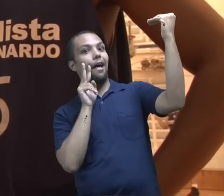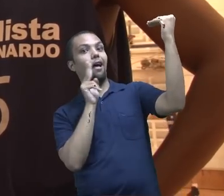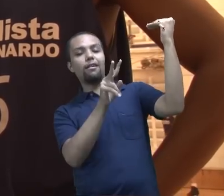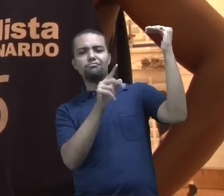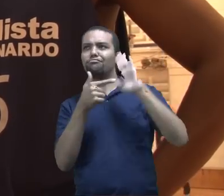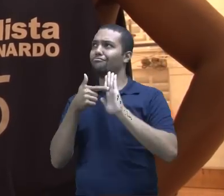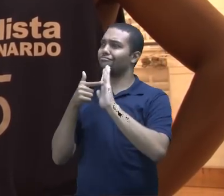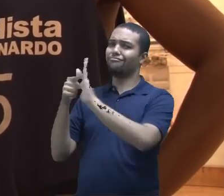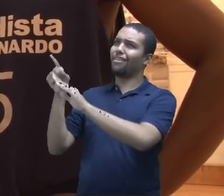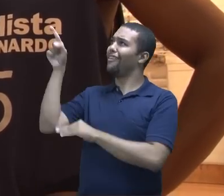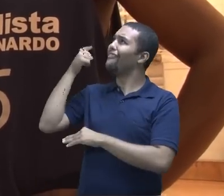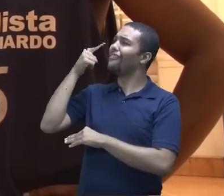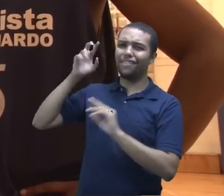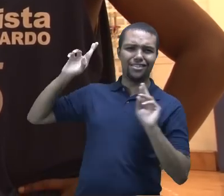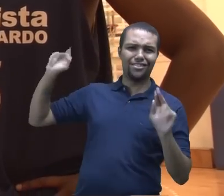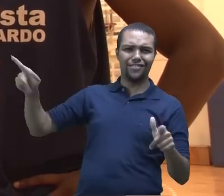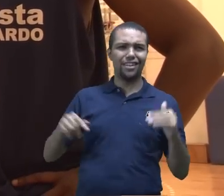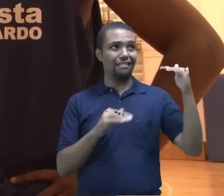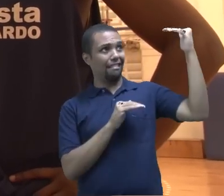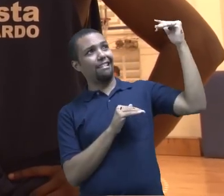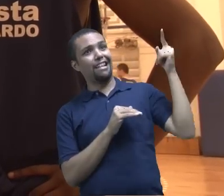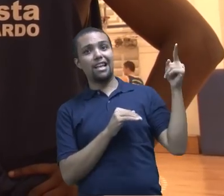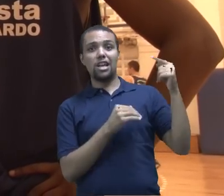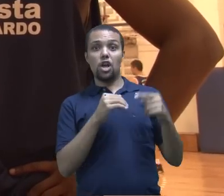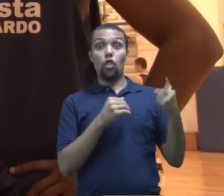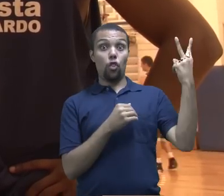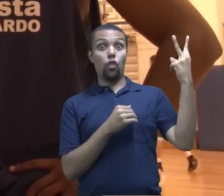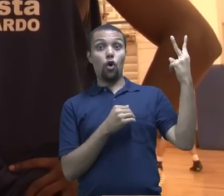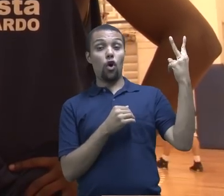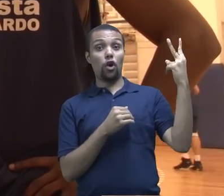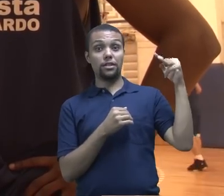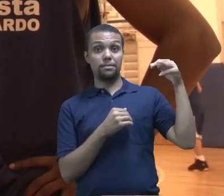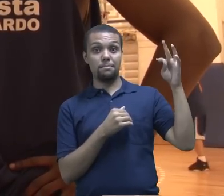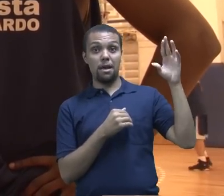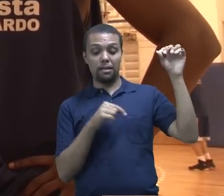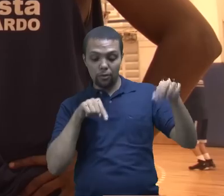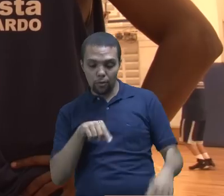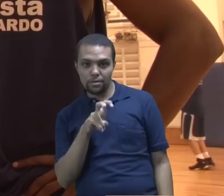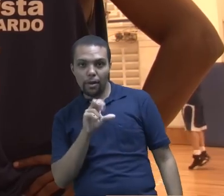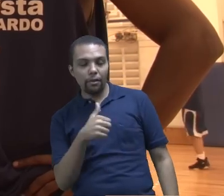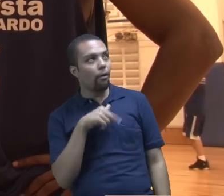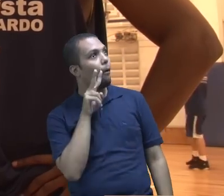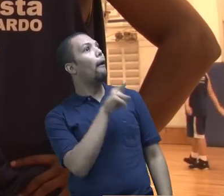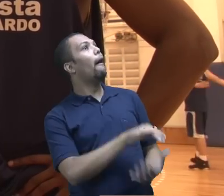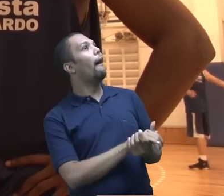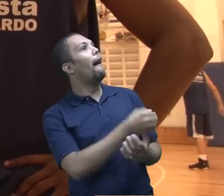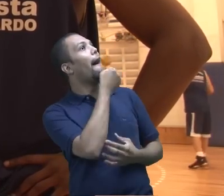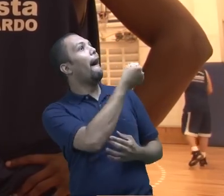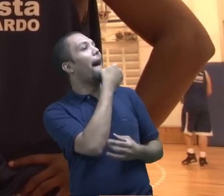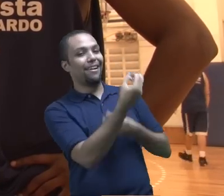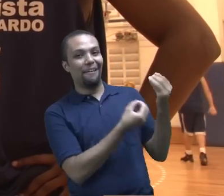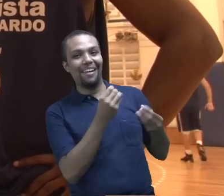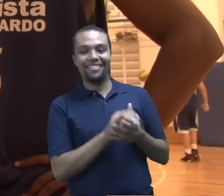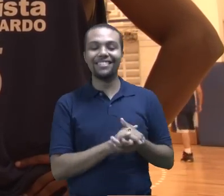tudo, vamos já mostrar a diferença aqui, 1,58 contra 2 metros. É muita diferença, mas tudo bem, a gente enfrenta a diferença na entrevista. Vera,